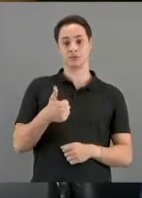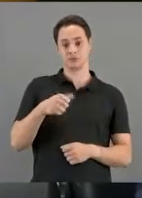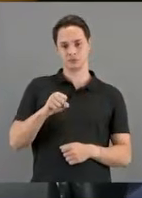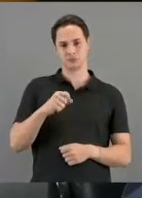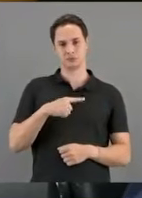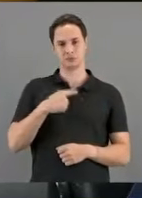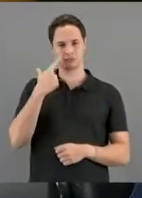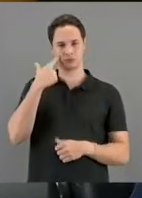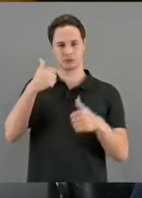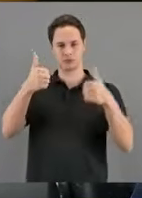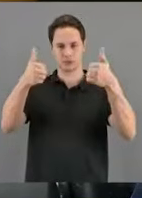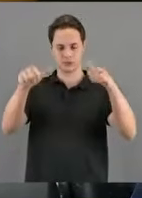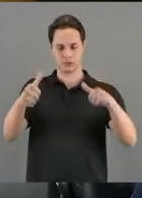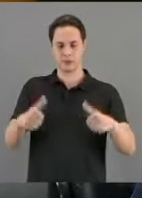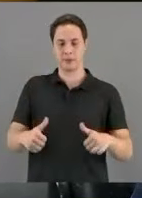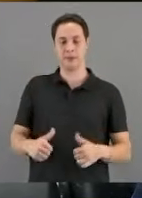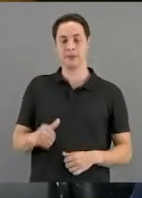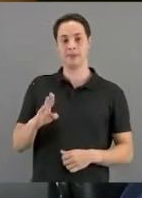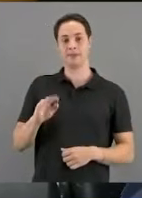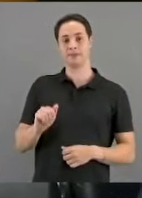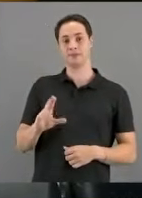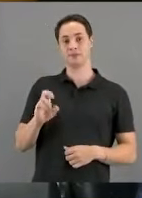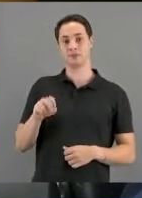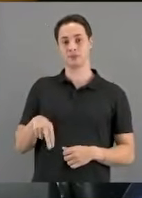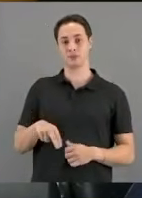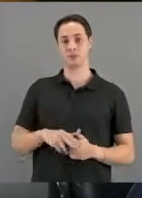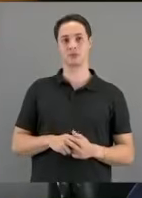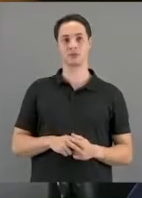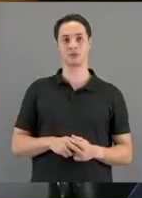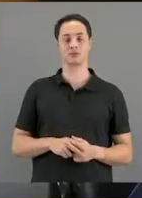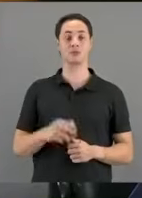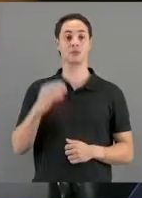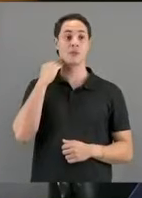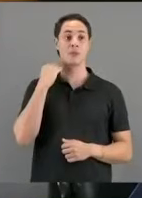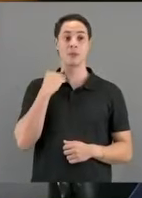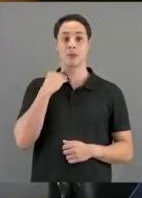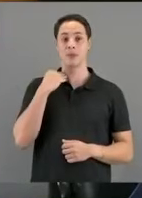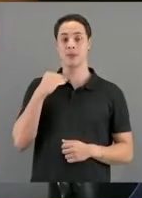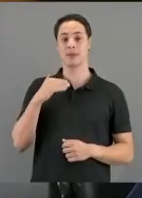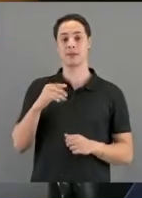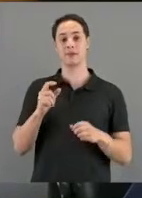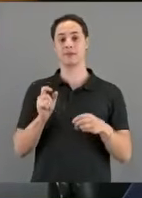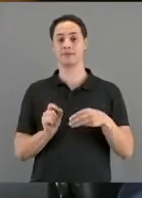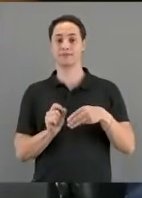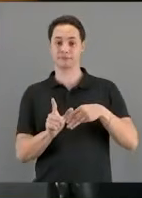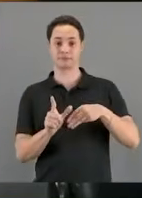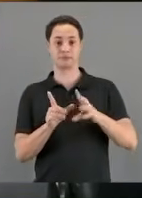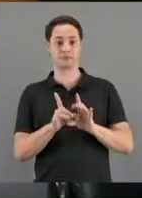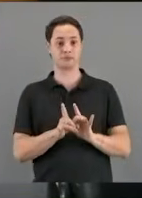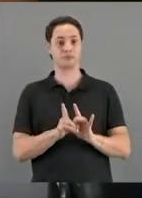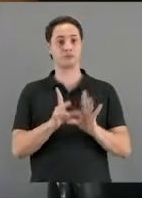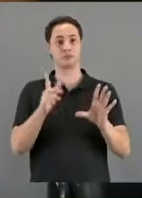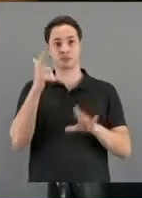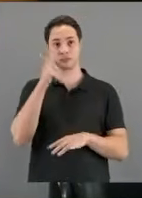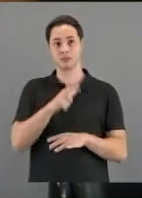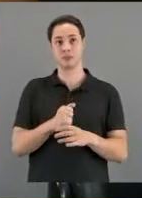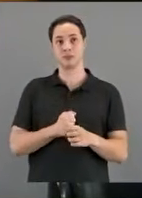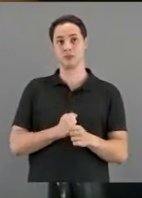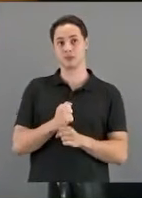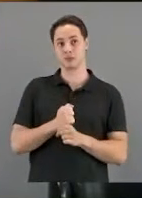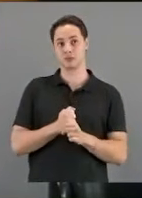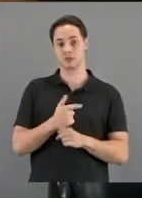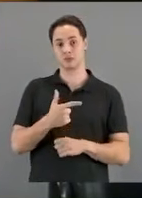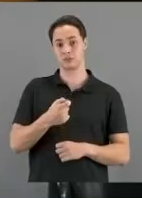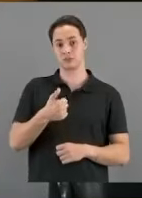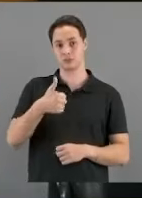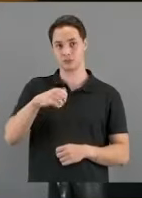análise do Banco Central, o Banco Master é autorizado. E em 2019, já